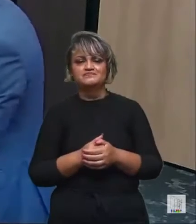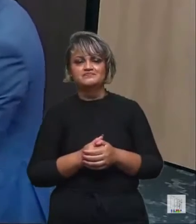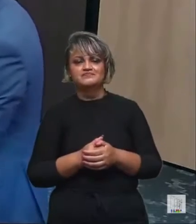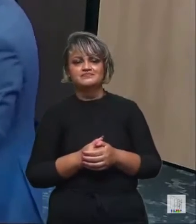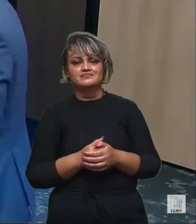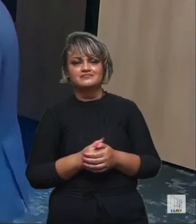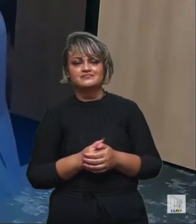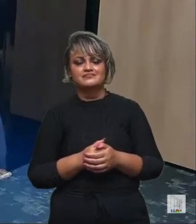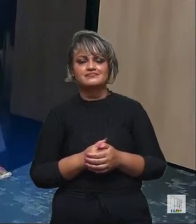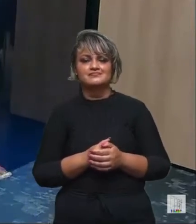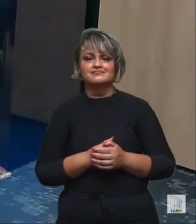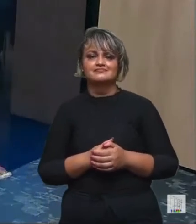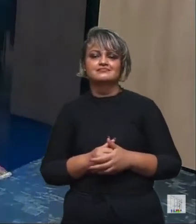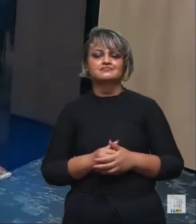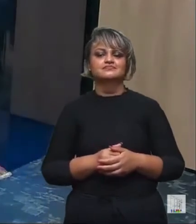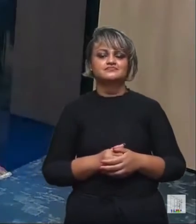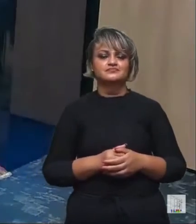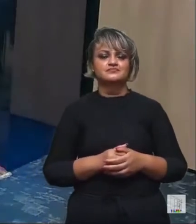obrigado.